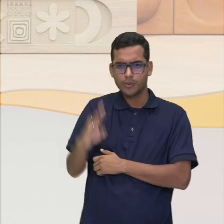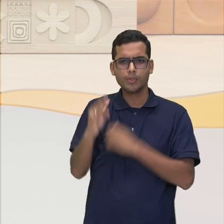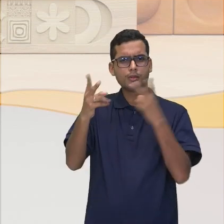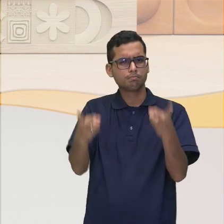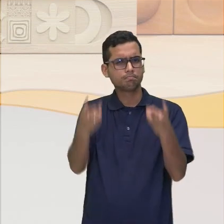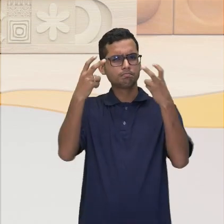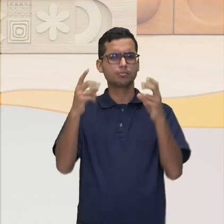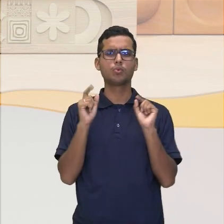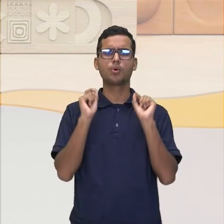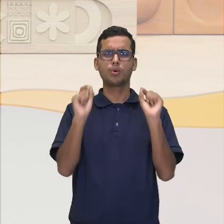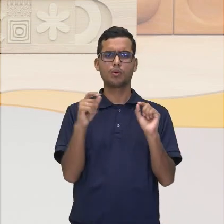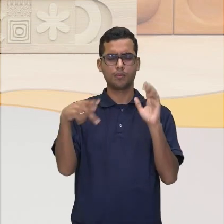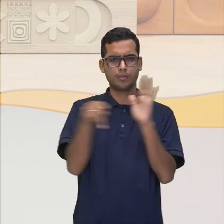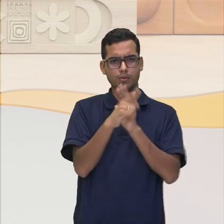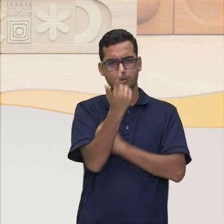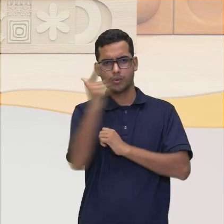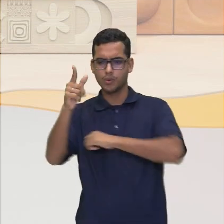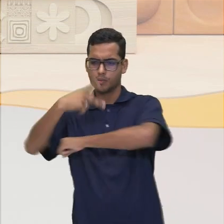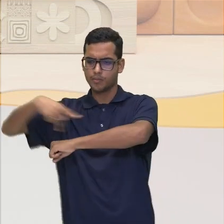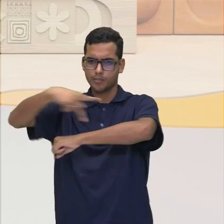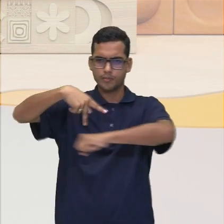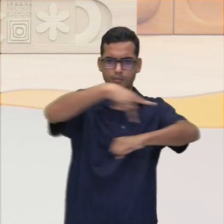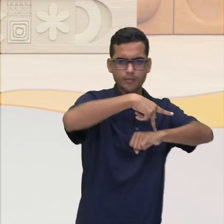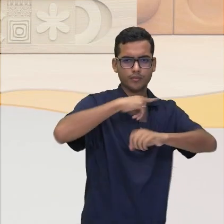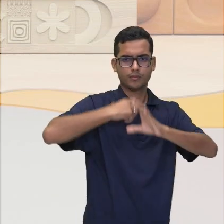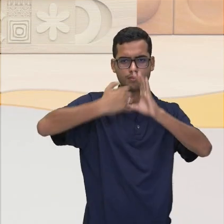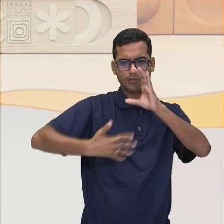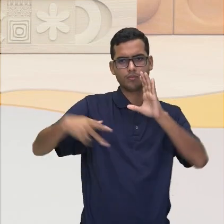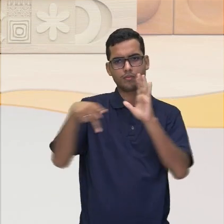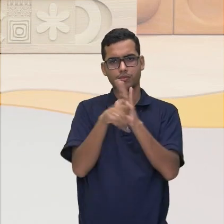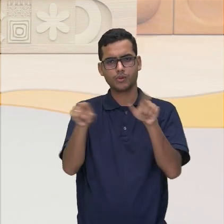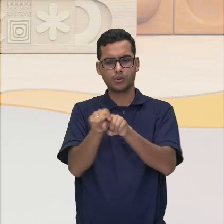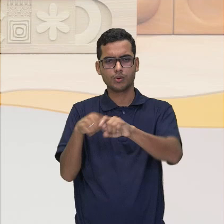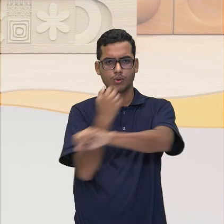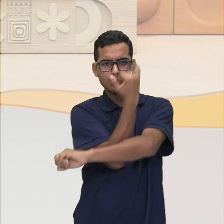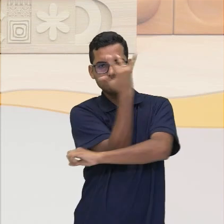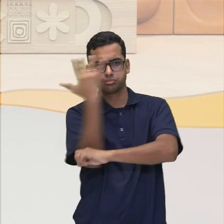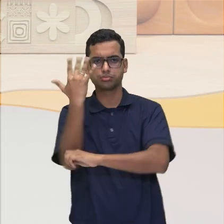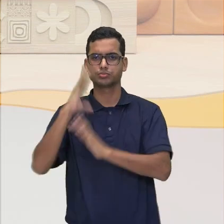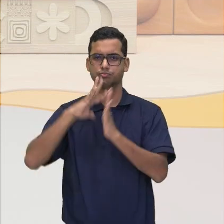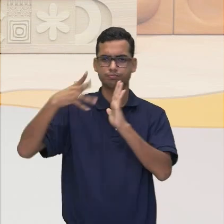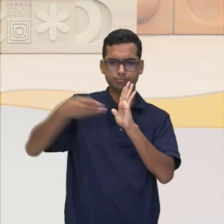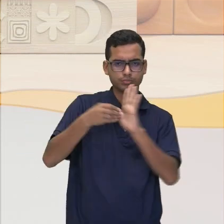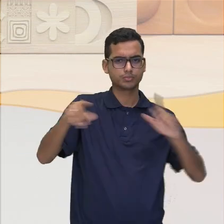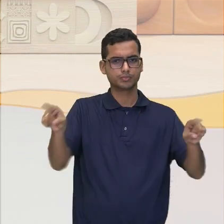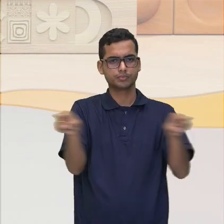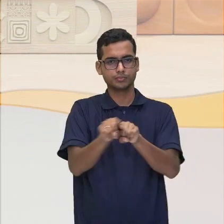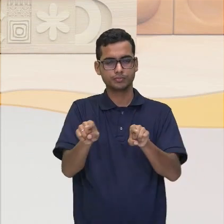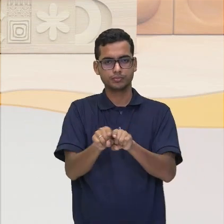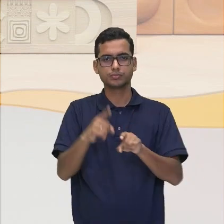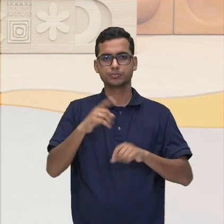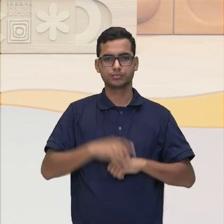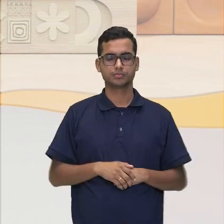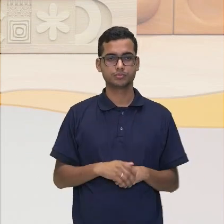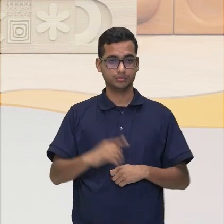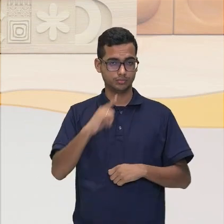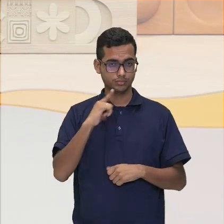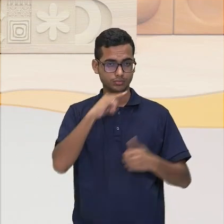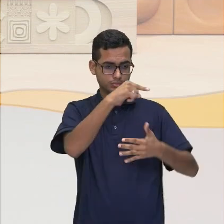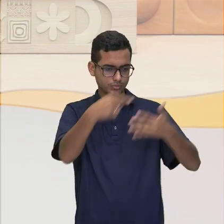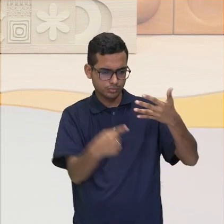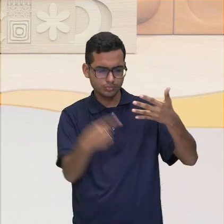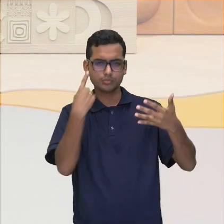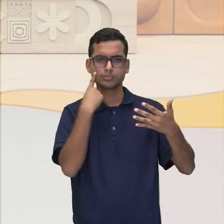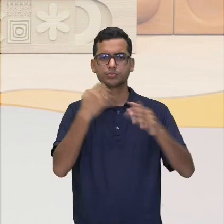também em outros países essas características da vegetação. Mas nós temos ali aspectos que vão se diferenciar